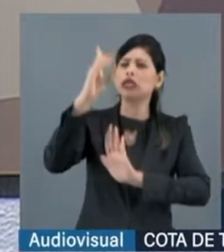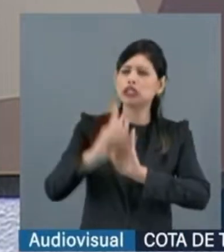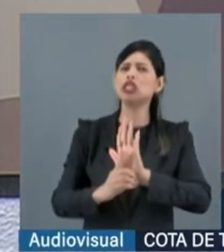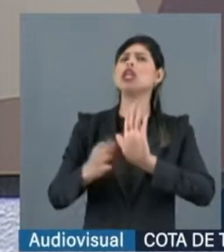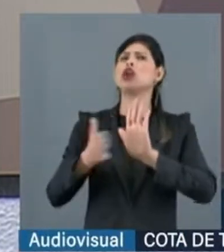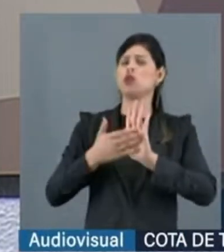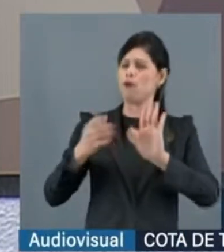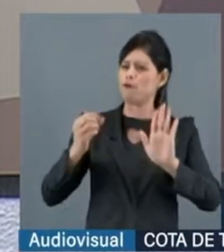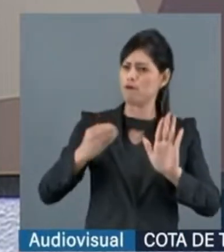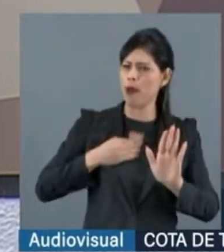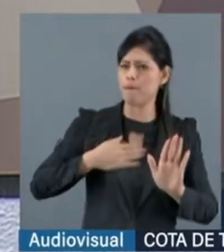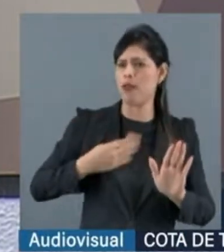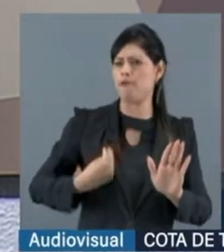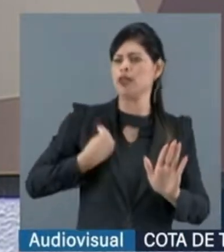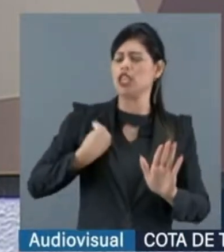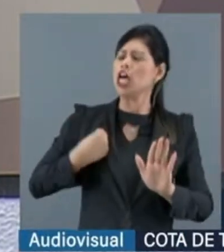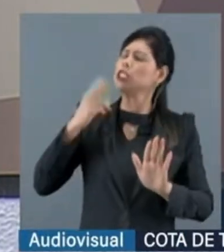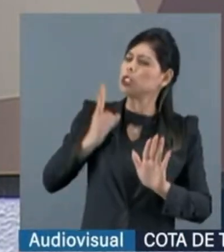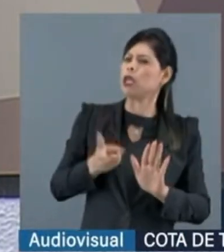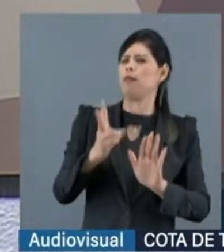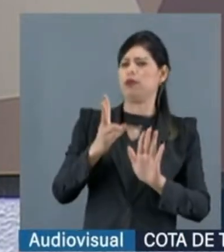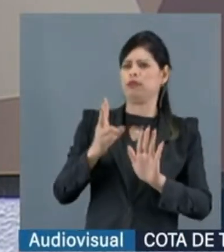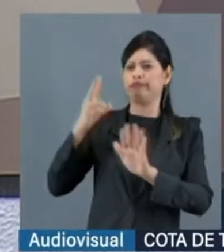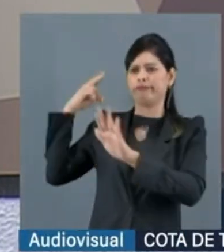na minha vida inteira.